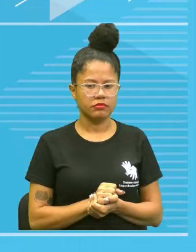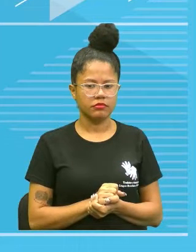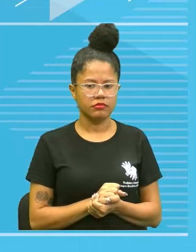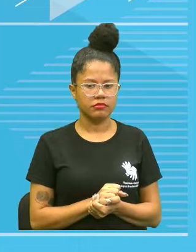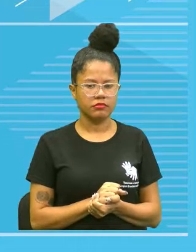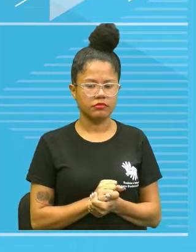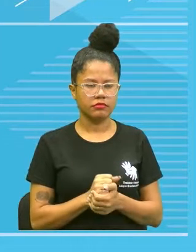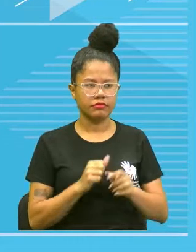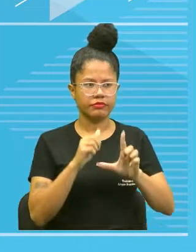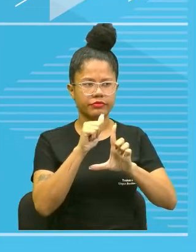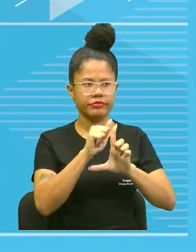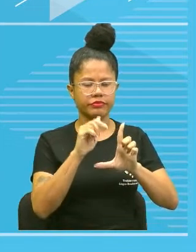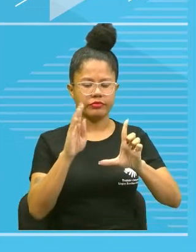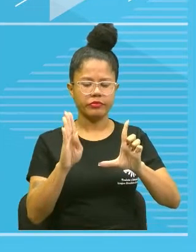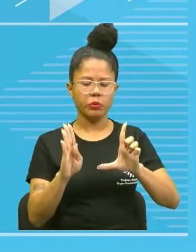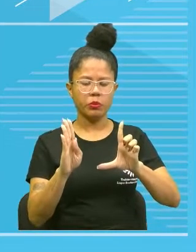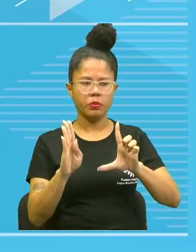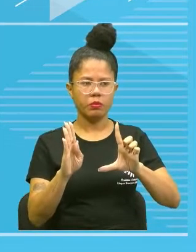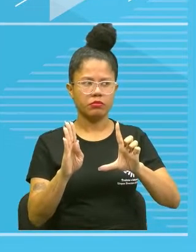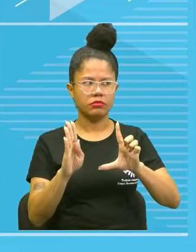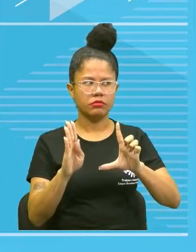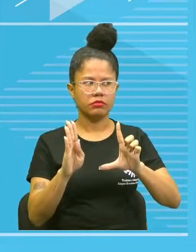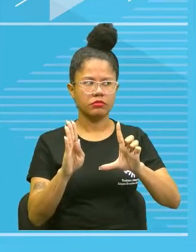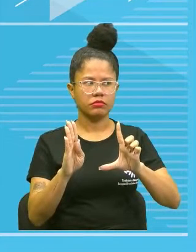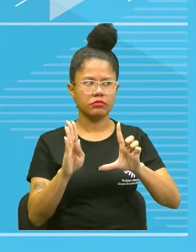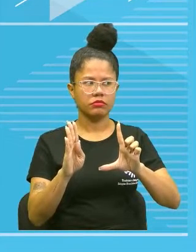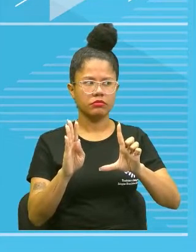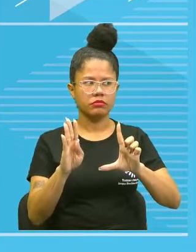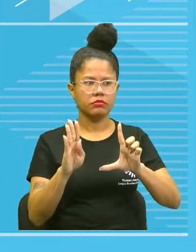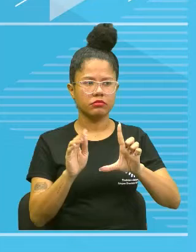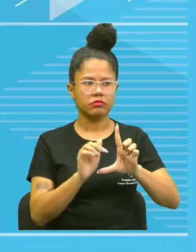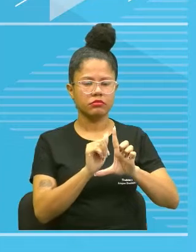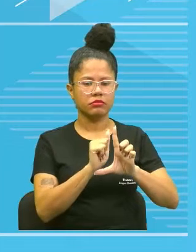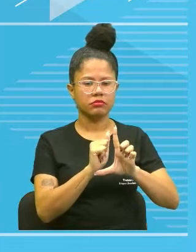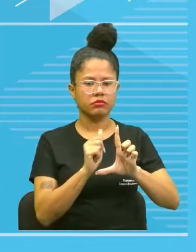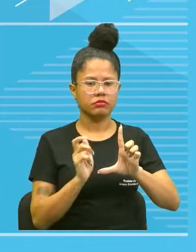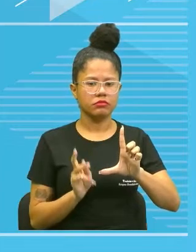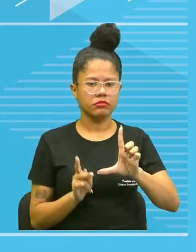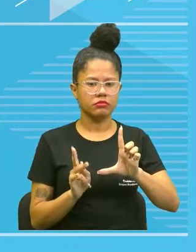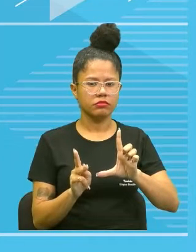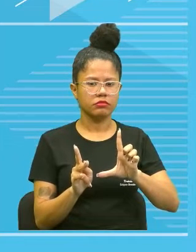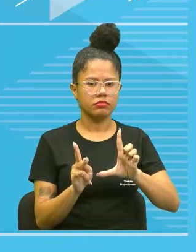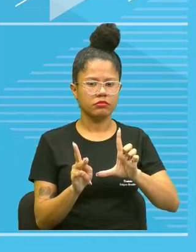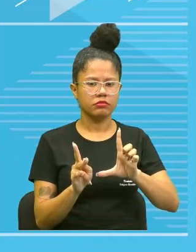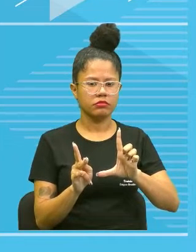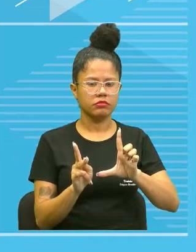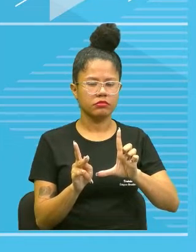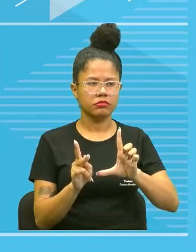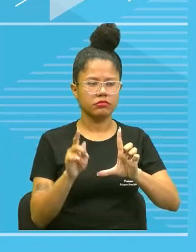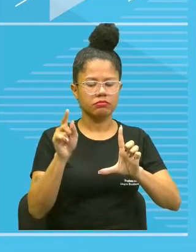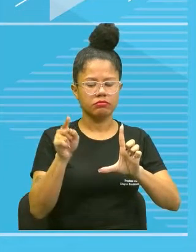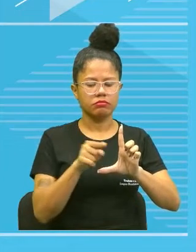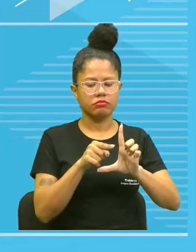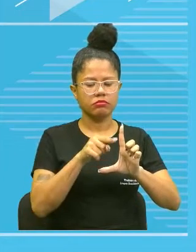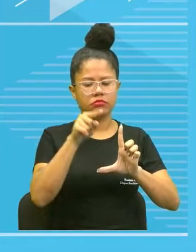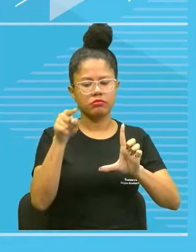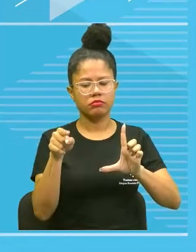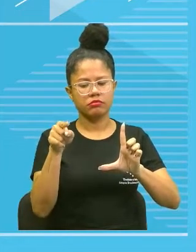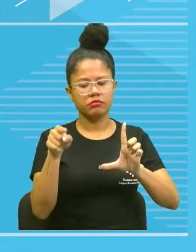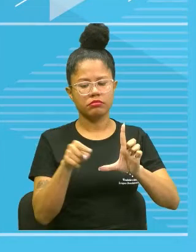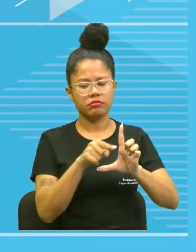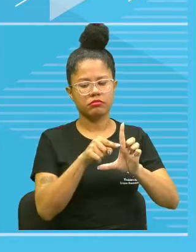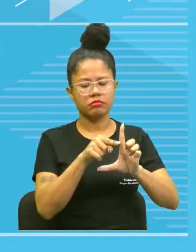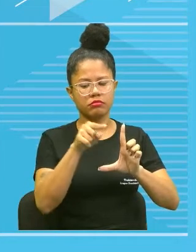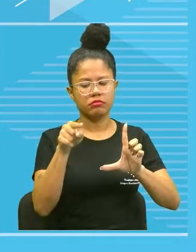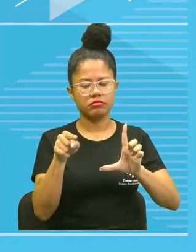B eu ganho, vir de B para A eu perco. E esse movimento é sempre um ciclo constante, deixando assim